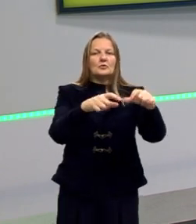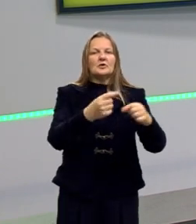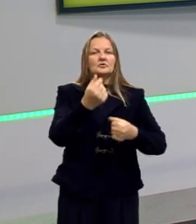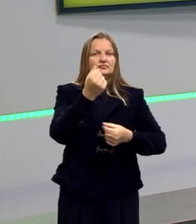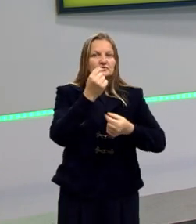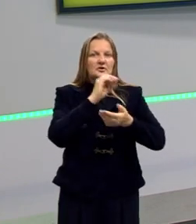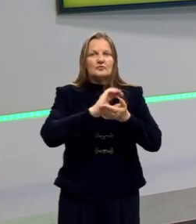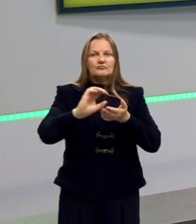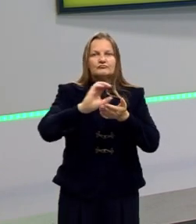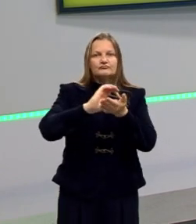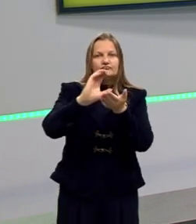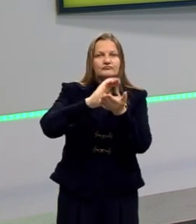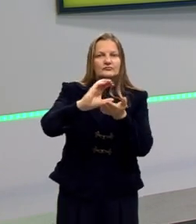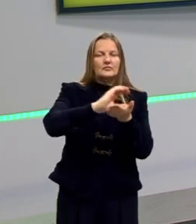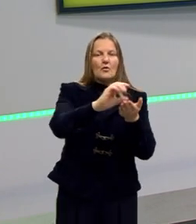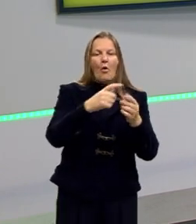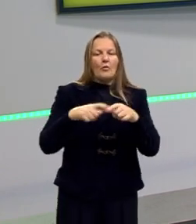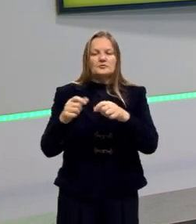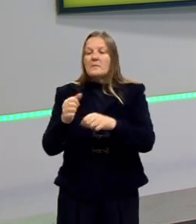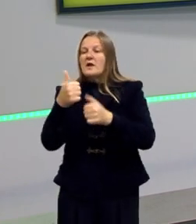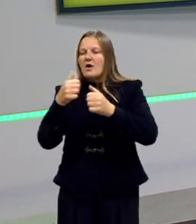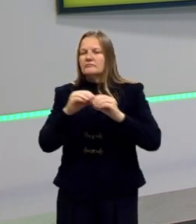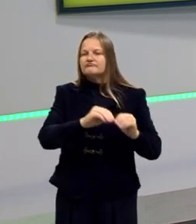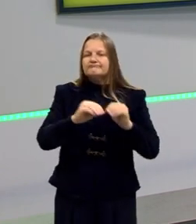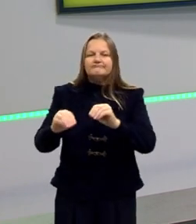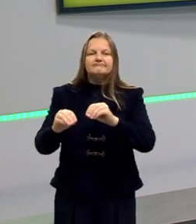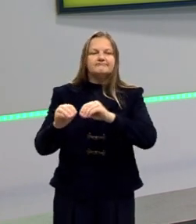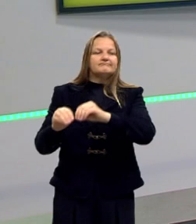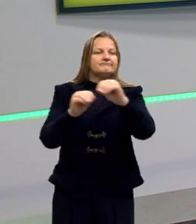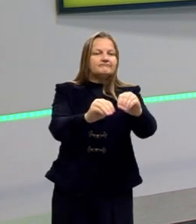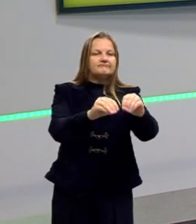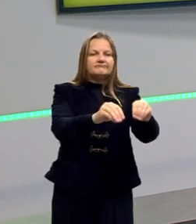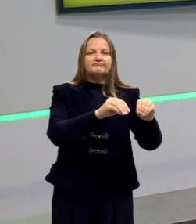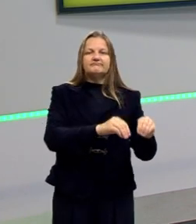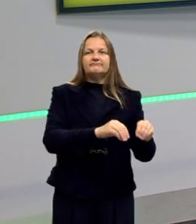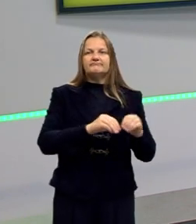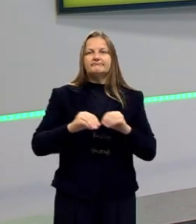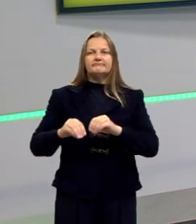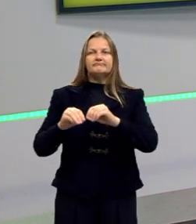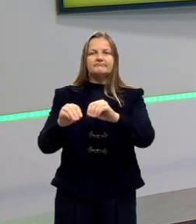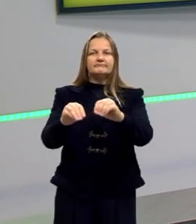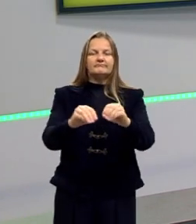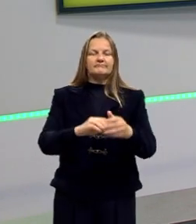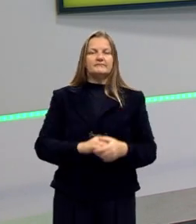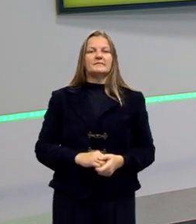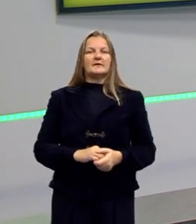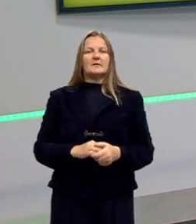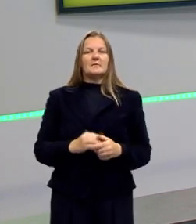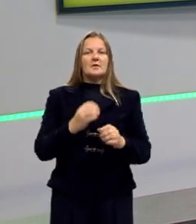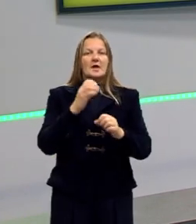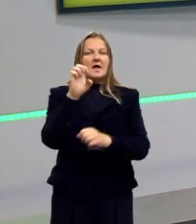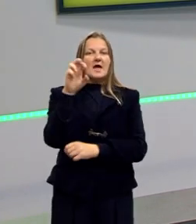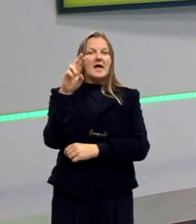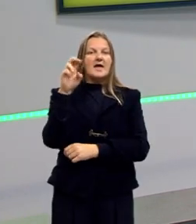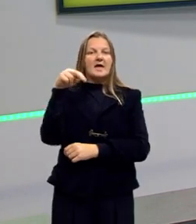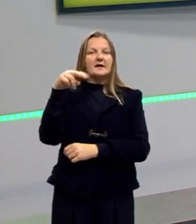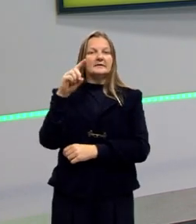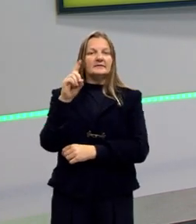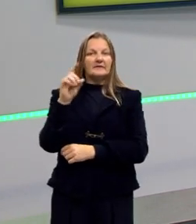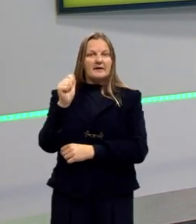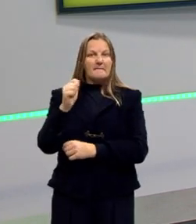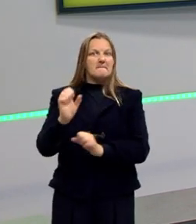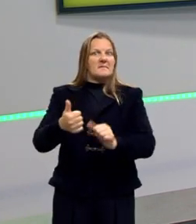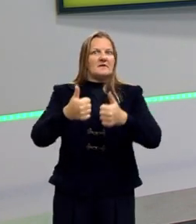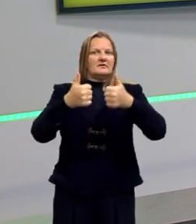dinheiro né o seu capital Para onde foram melhor com a ver ido né eu tiver mais rentabilidade e eu trago algumas